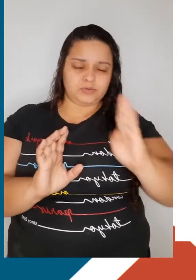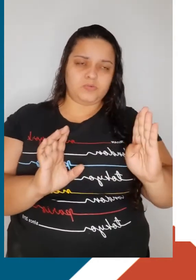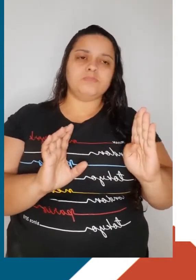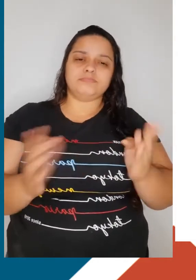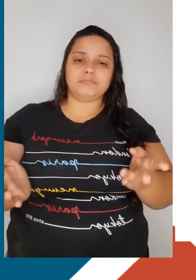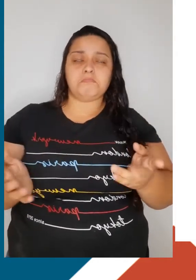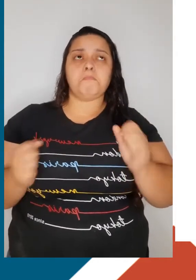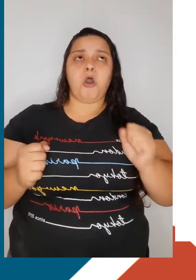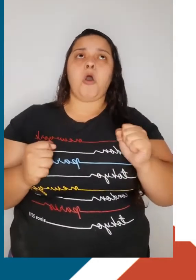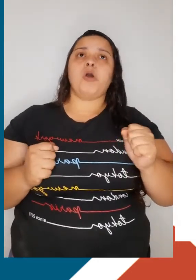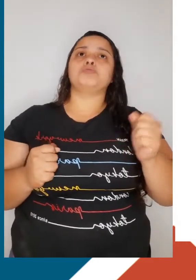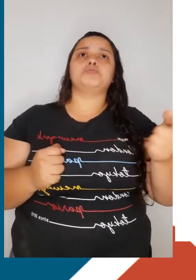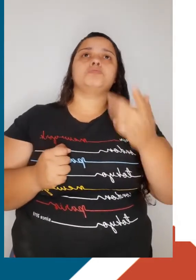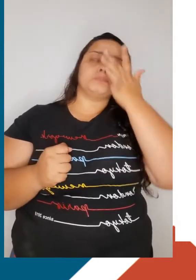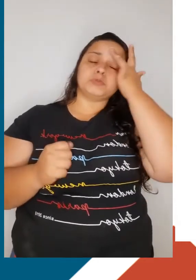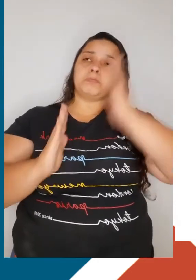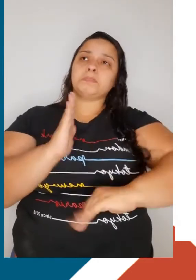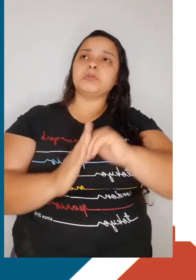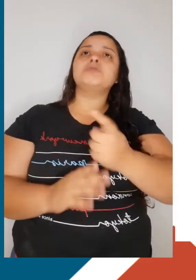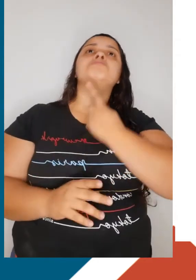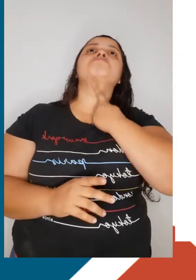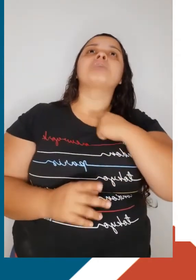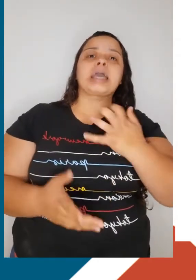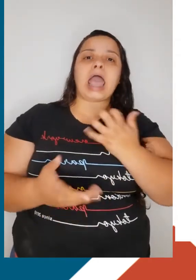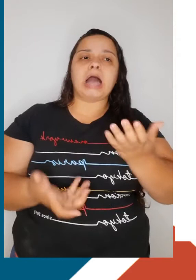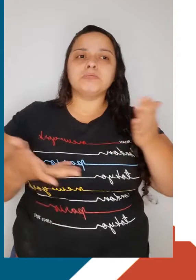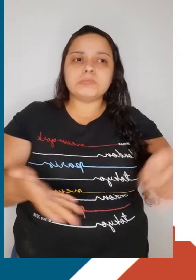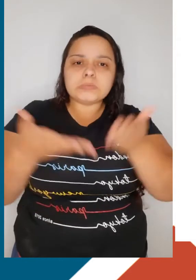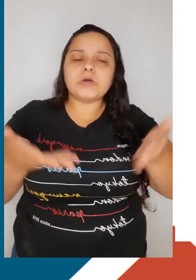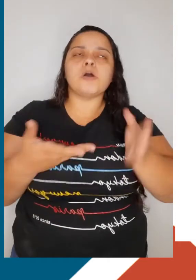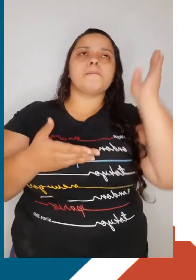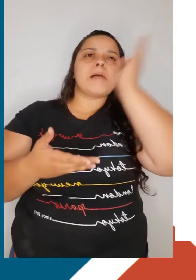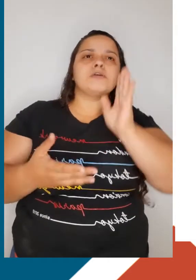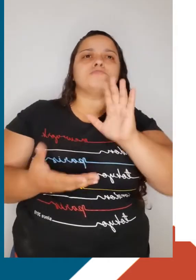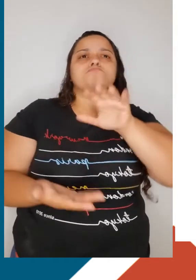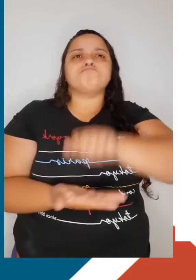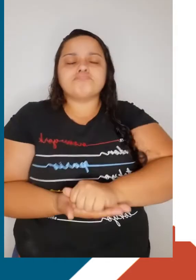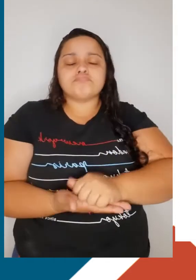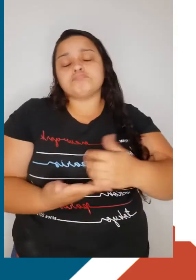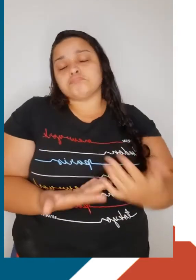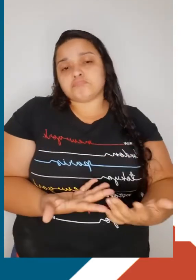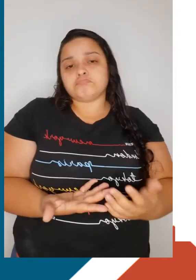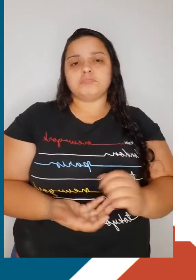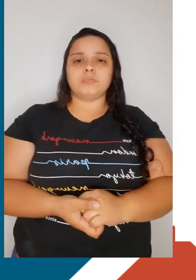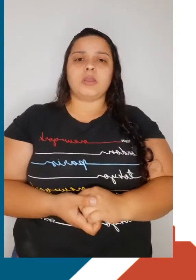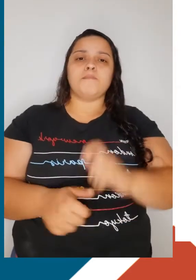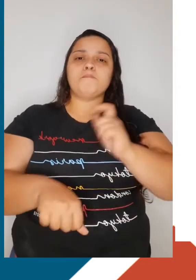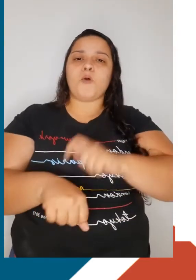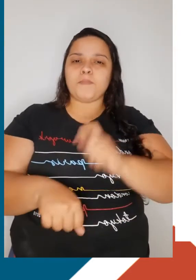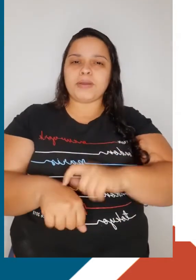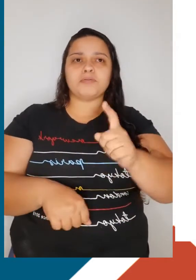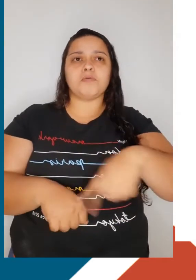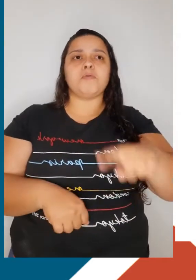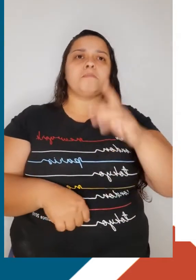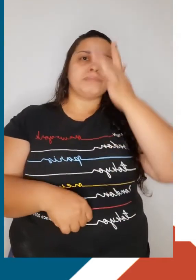isso aí nos leve a interpretar que houve um desejo de incentivar um sentimento nacionalista em torno da Casa de Bragança